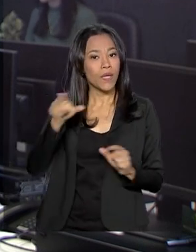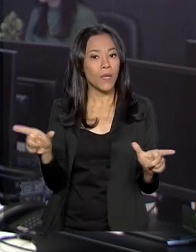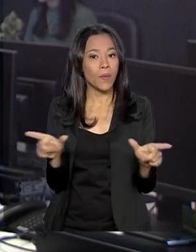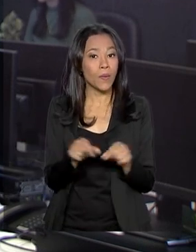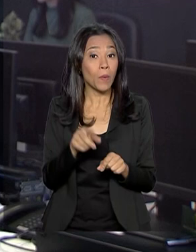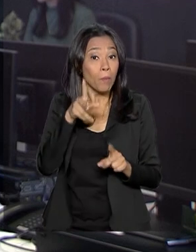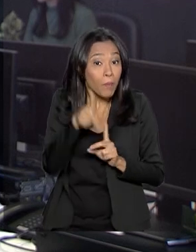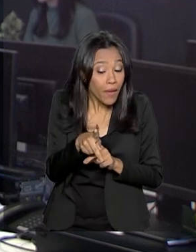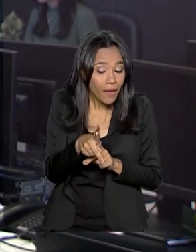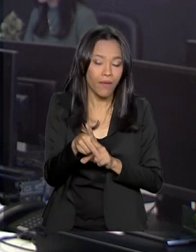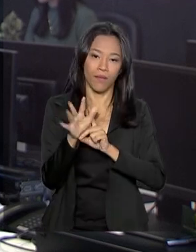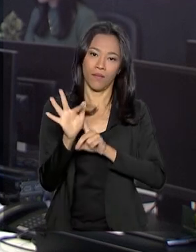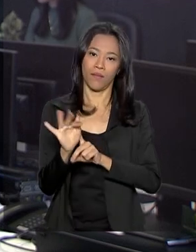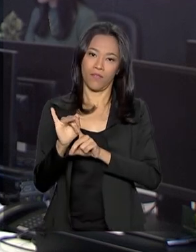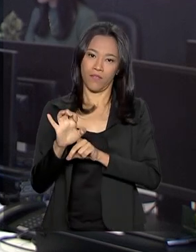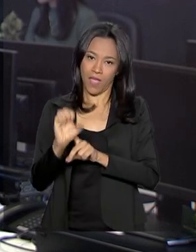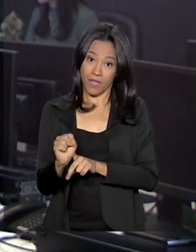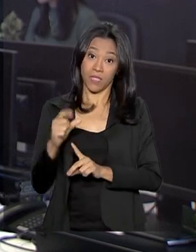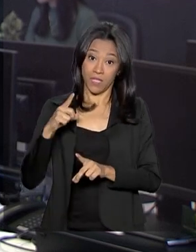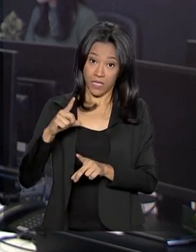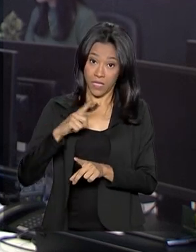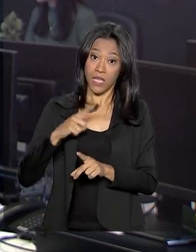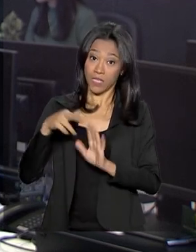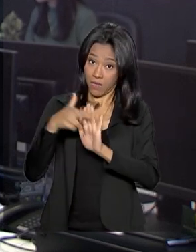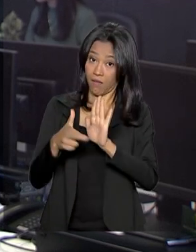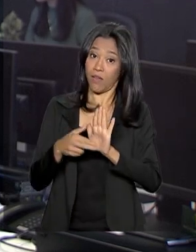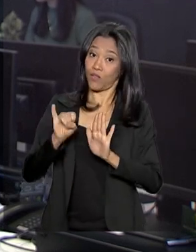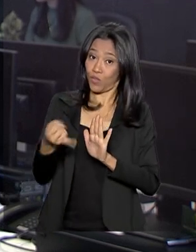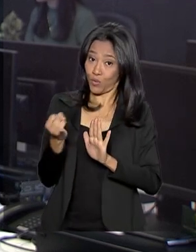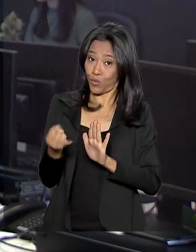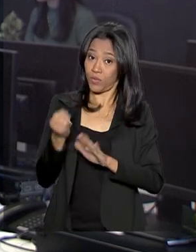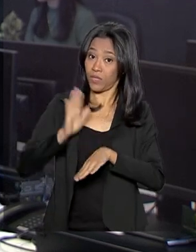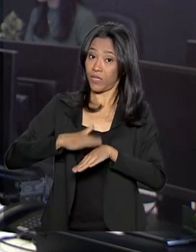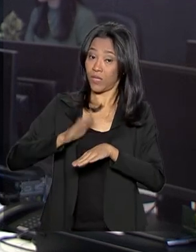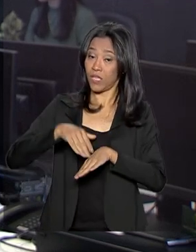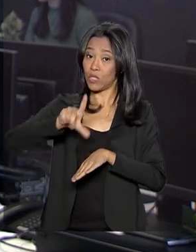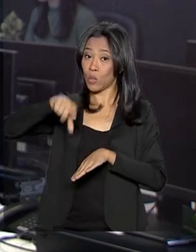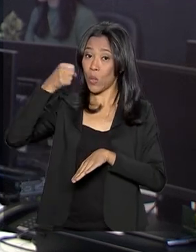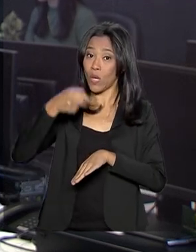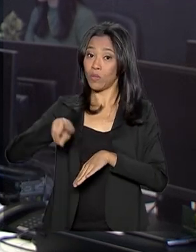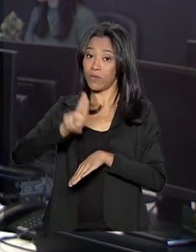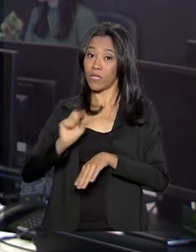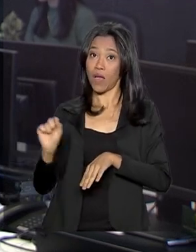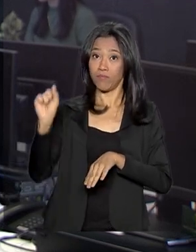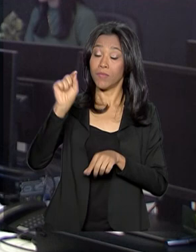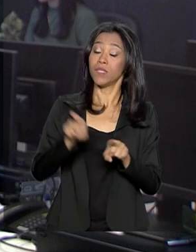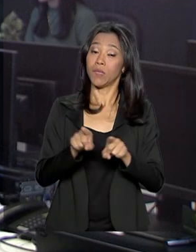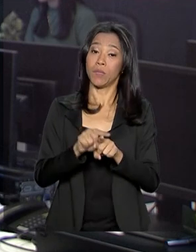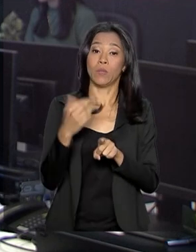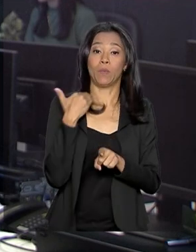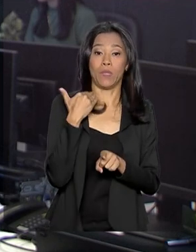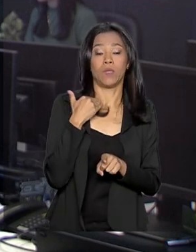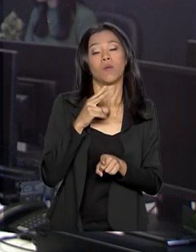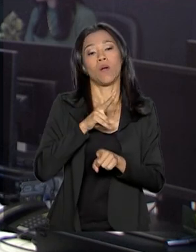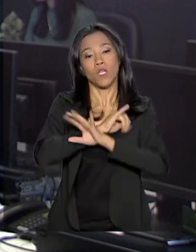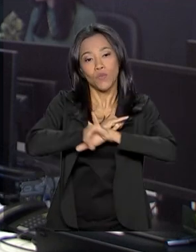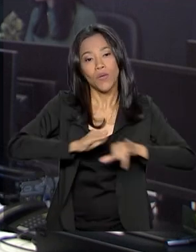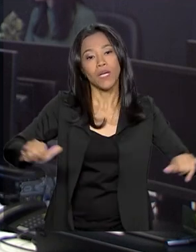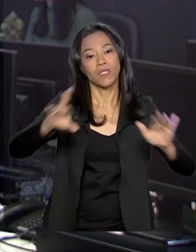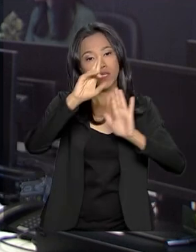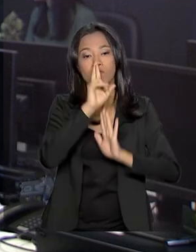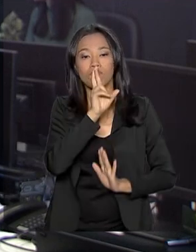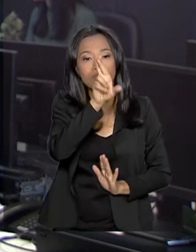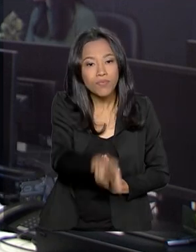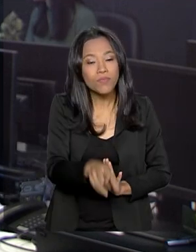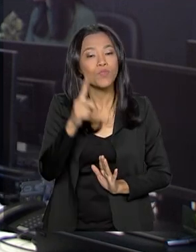és mas aí a cobrança de juros que são determinados pela injecção de ensino e pelo banco os resultados serão conhecidos em 9 de